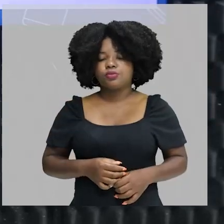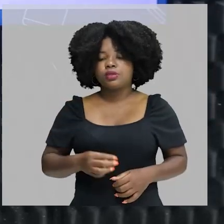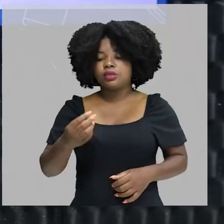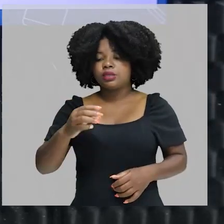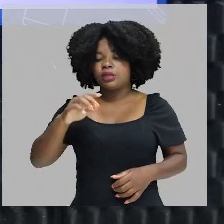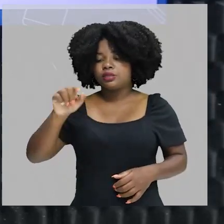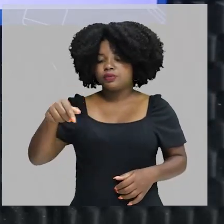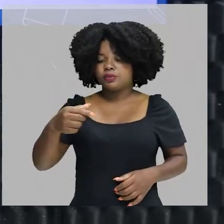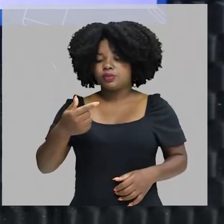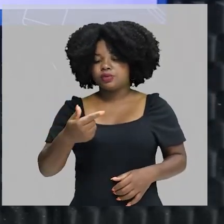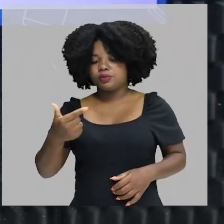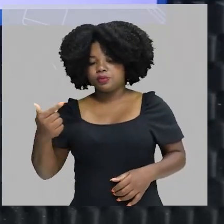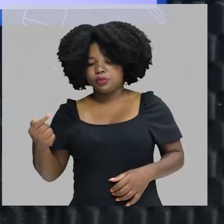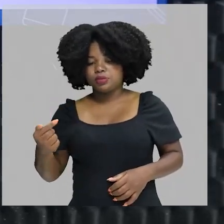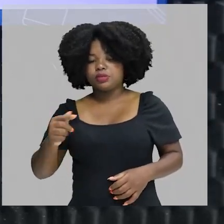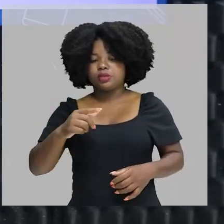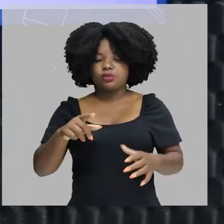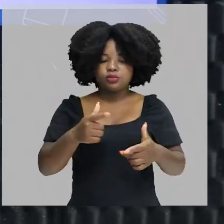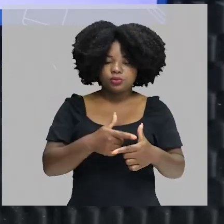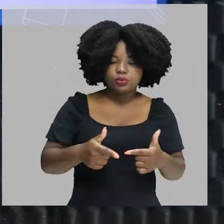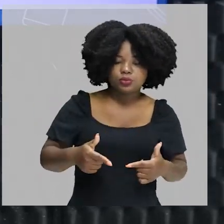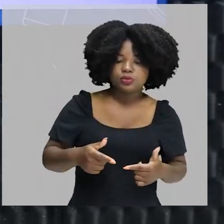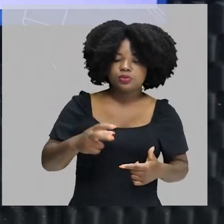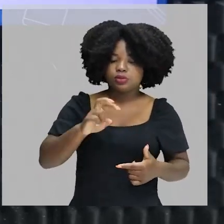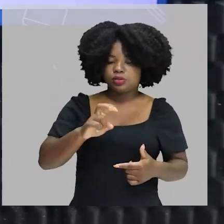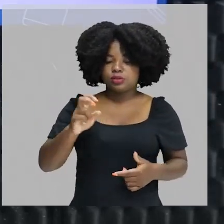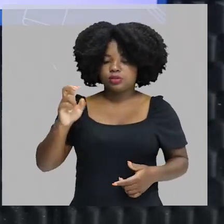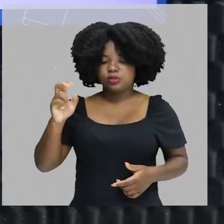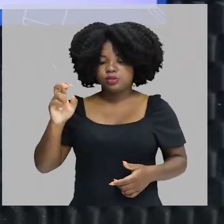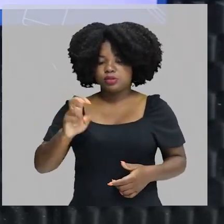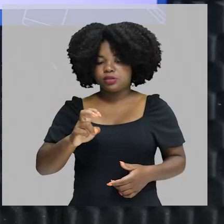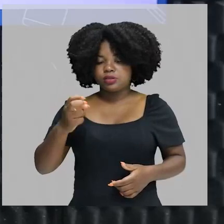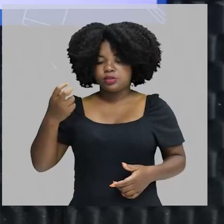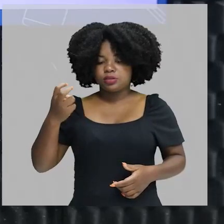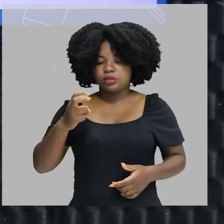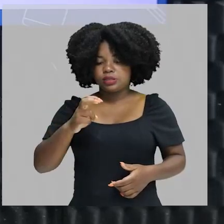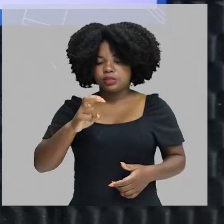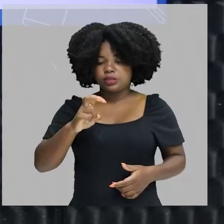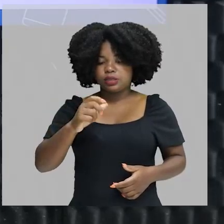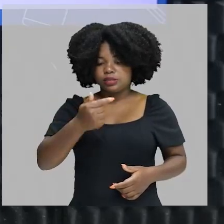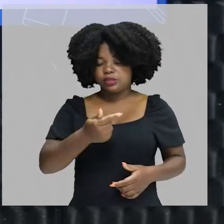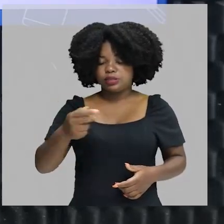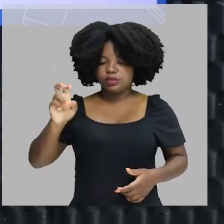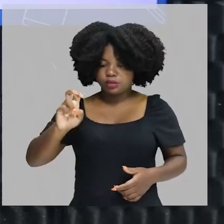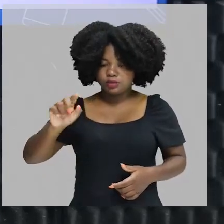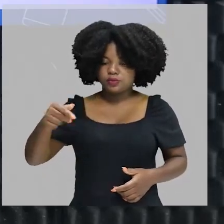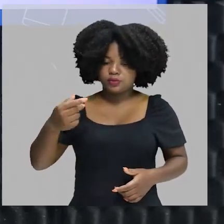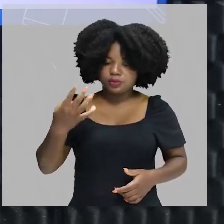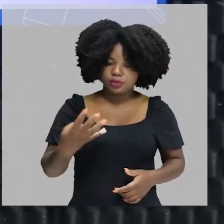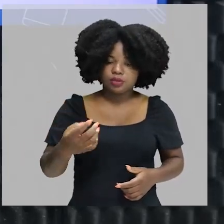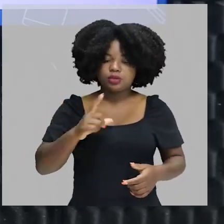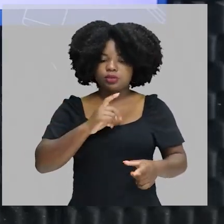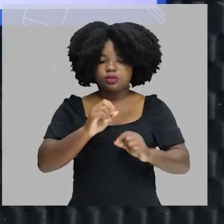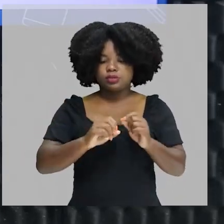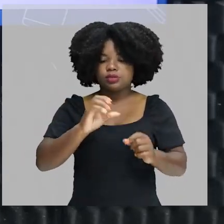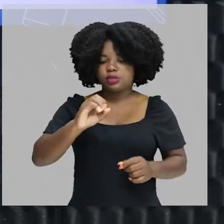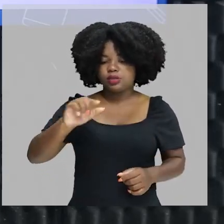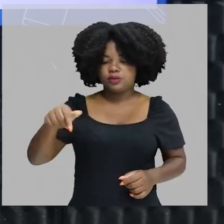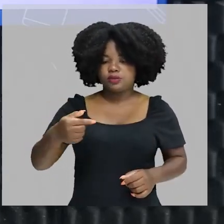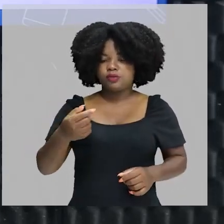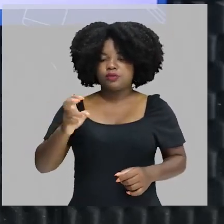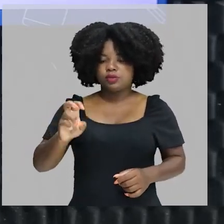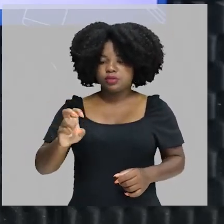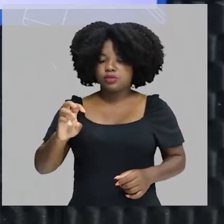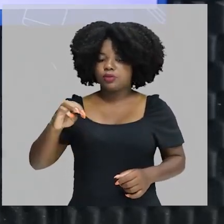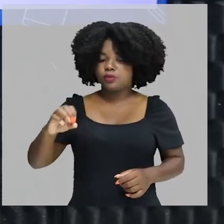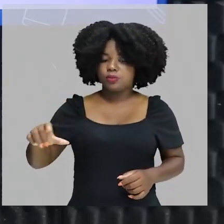3,27 dividido por 65,4, eu vou ter 0,05 mol. Então, essa é a quantidade de mols do